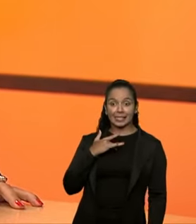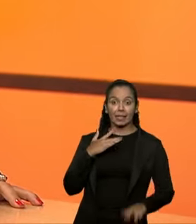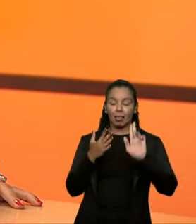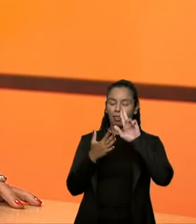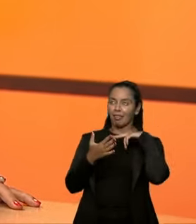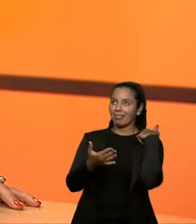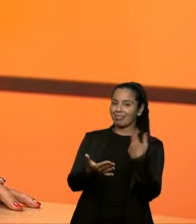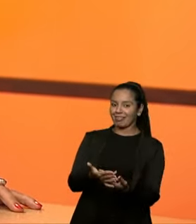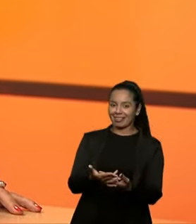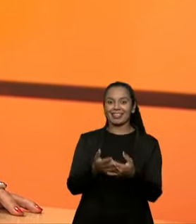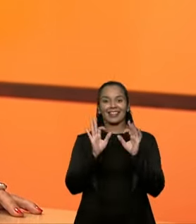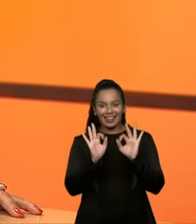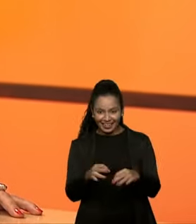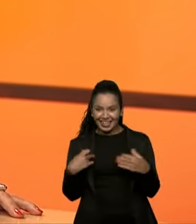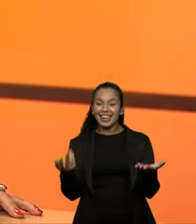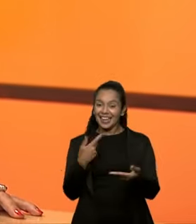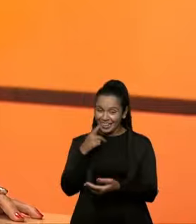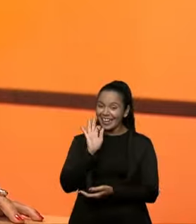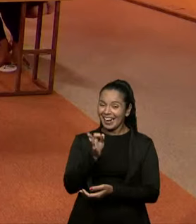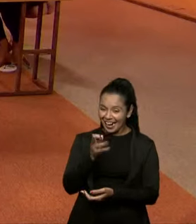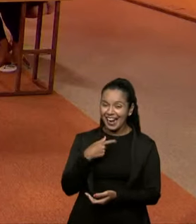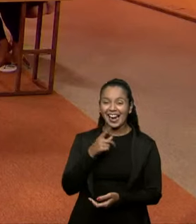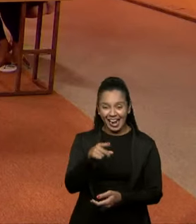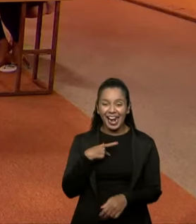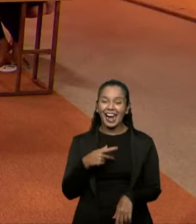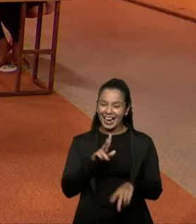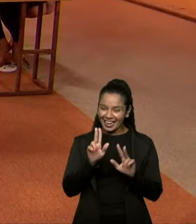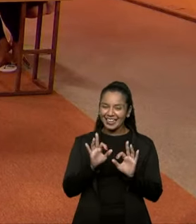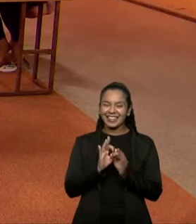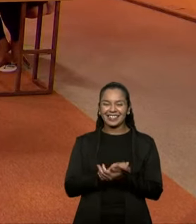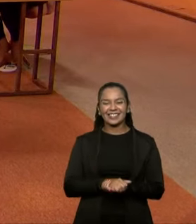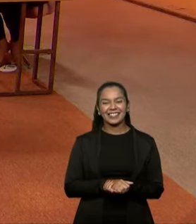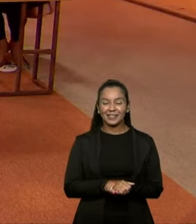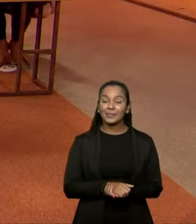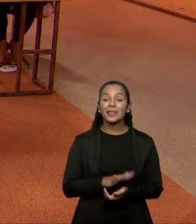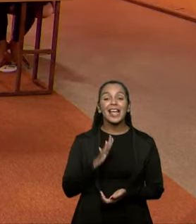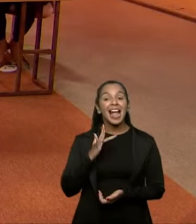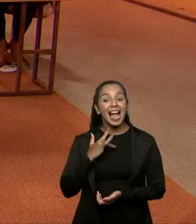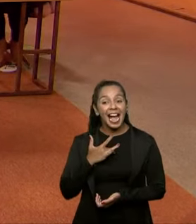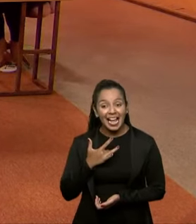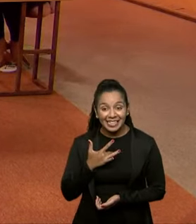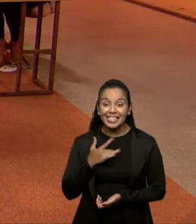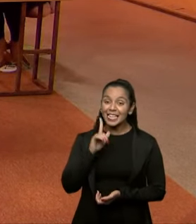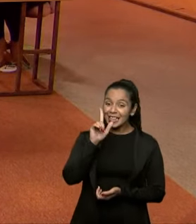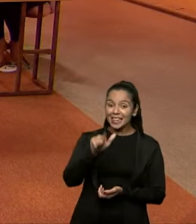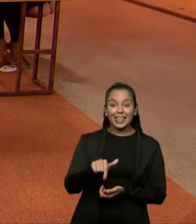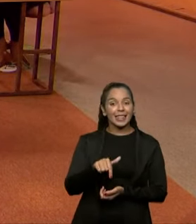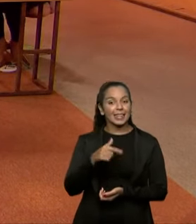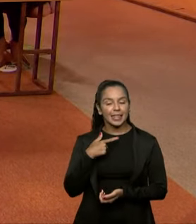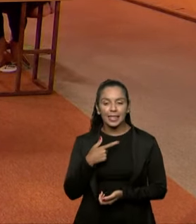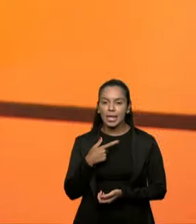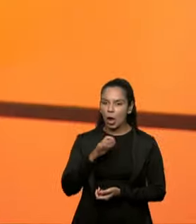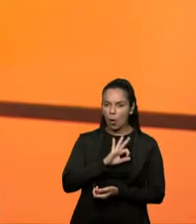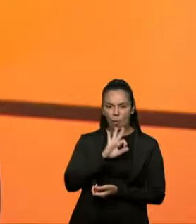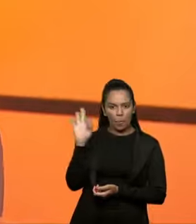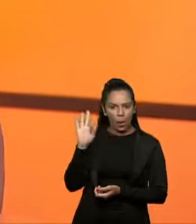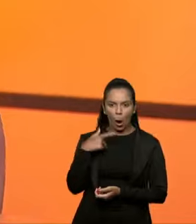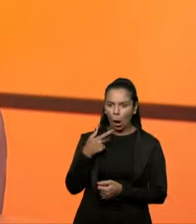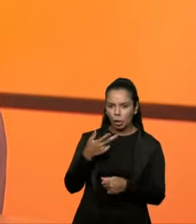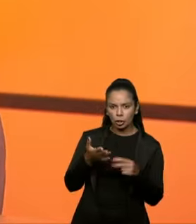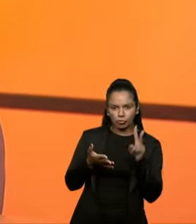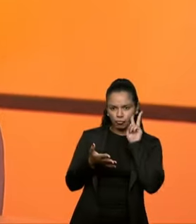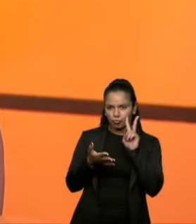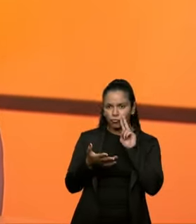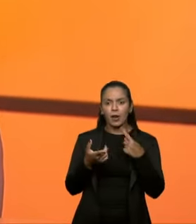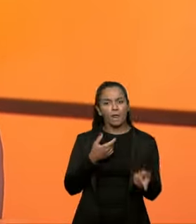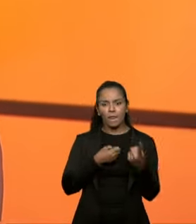Tá lá o golpe tirado no chão. A Cissa, gente, é uma dramaturga, porque essa história me devolveu a vida,